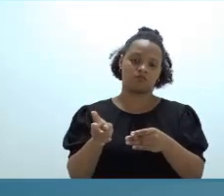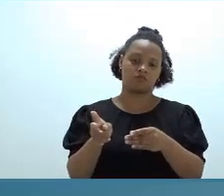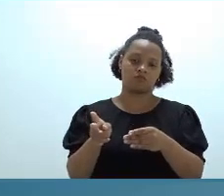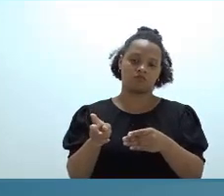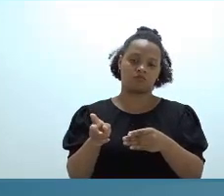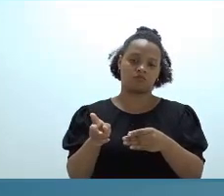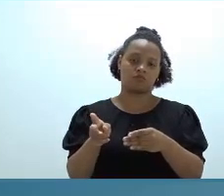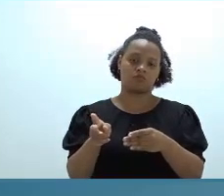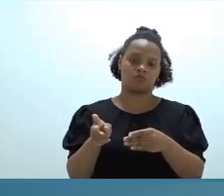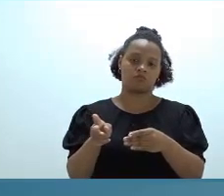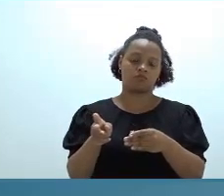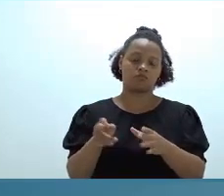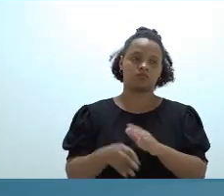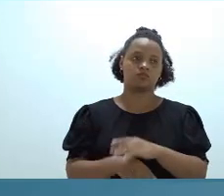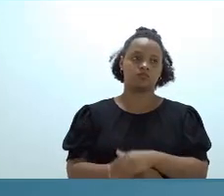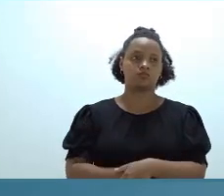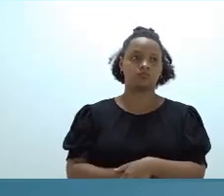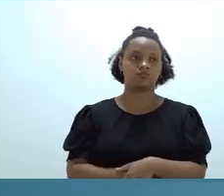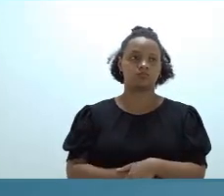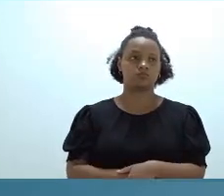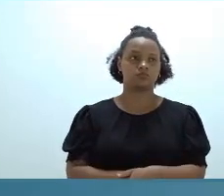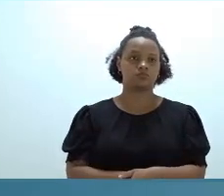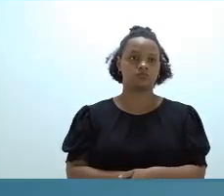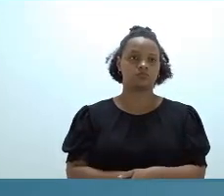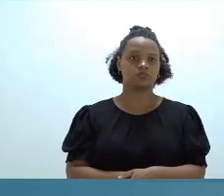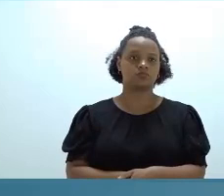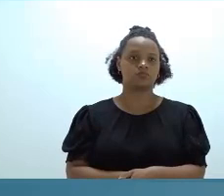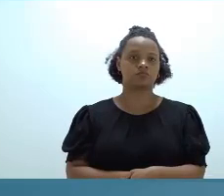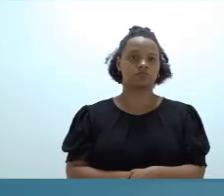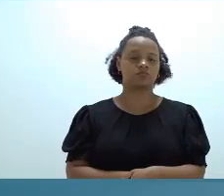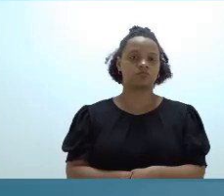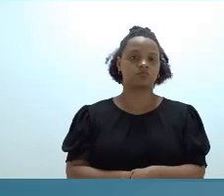relembrar aos colegas